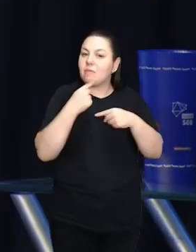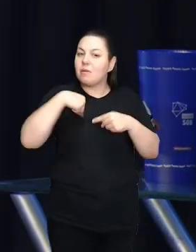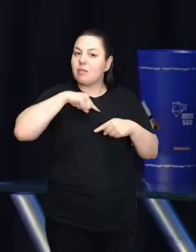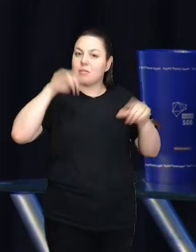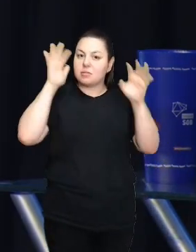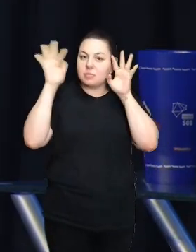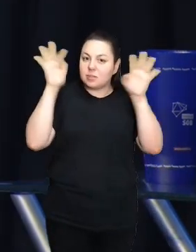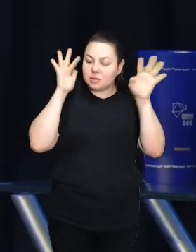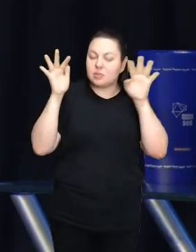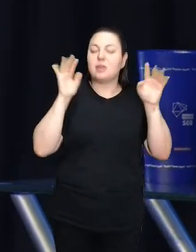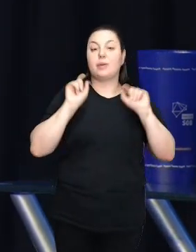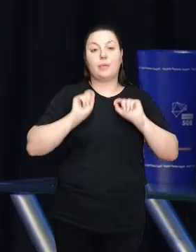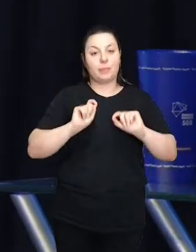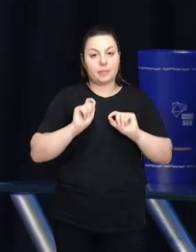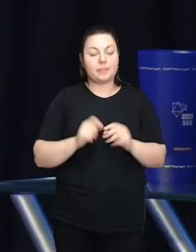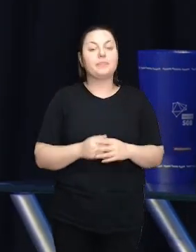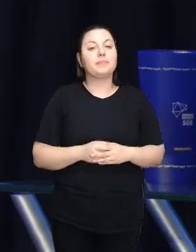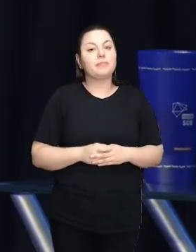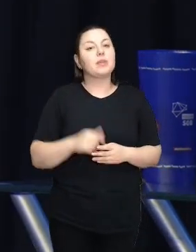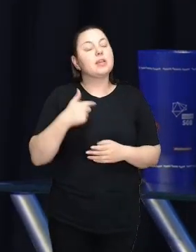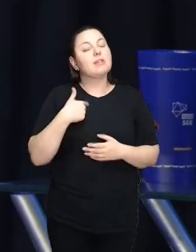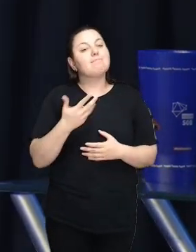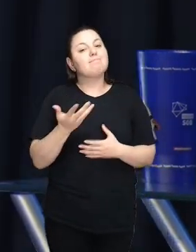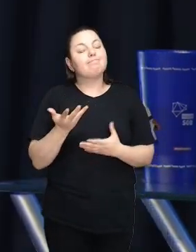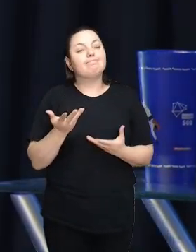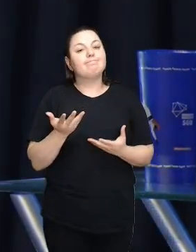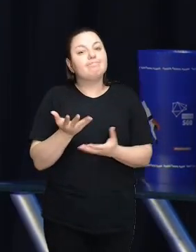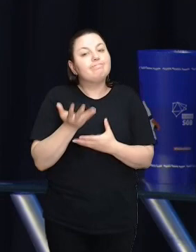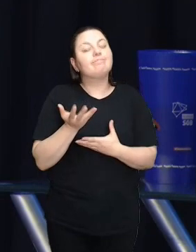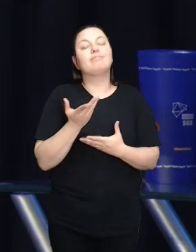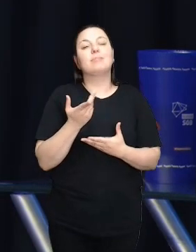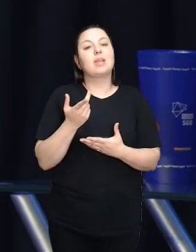dia, porque o que eu gostaria é que esse assunto não morresse aqui,